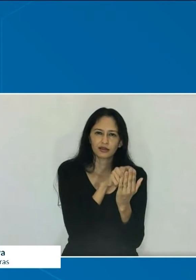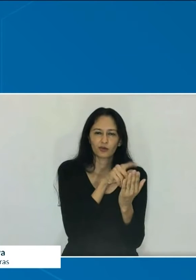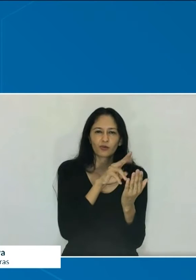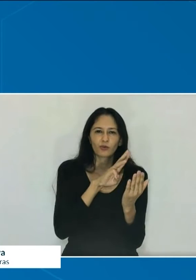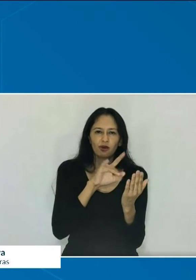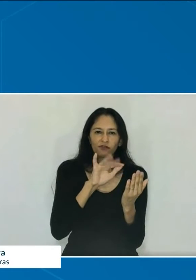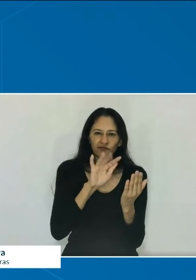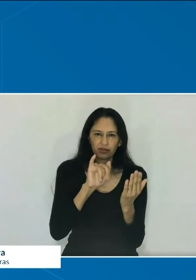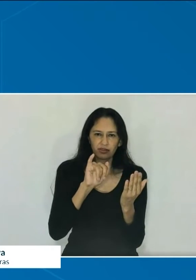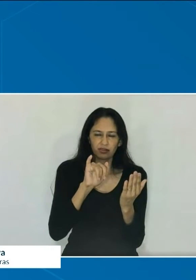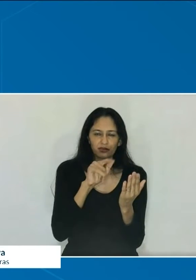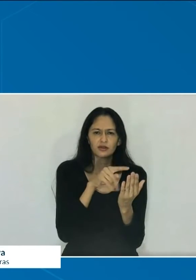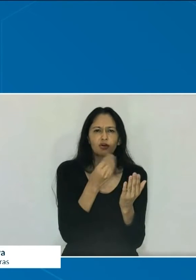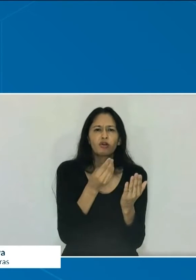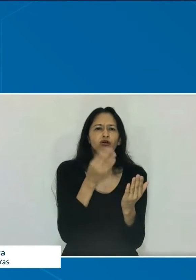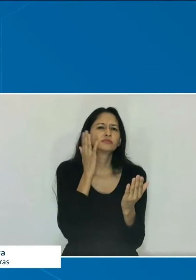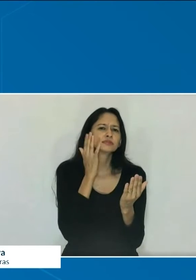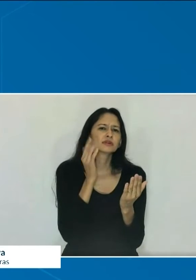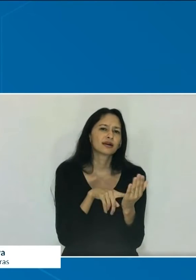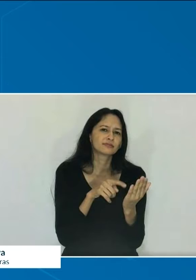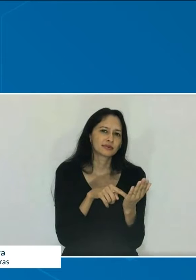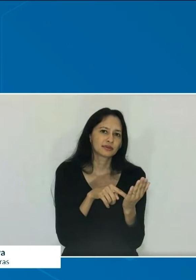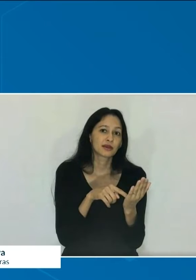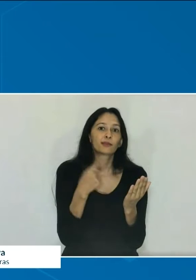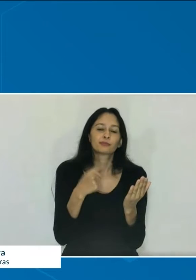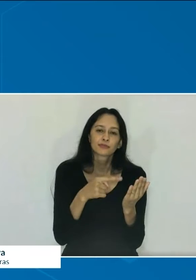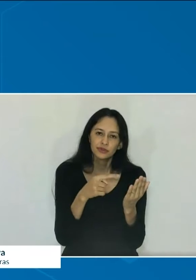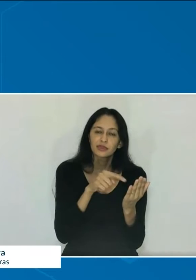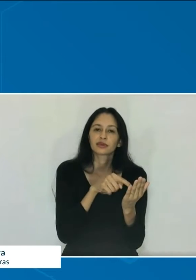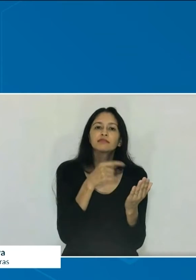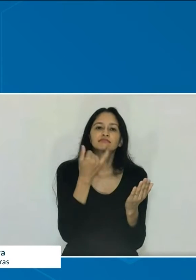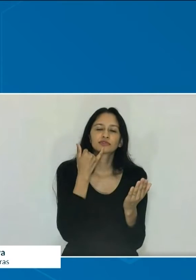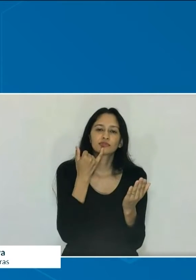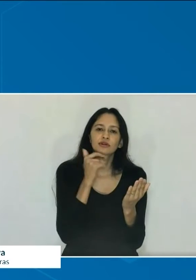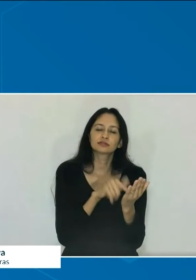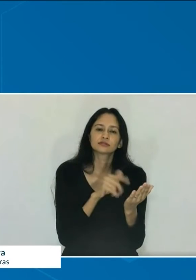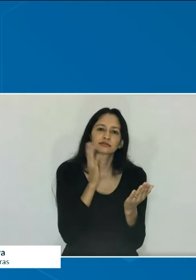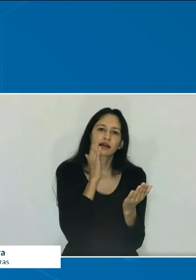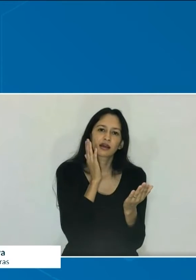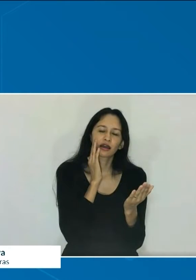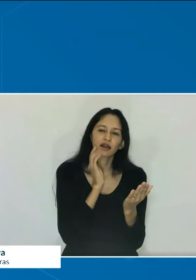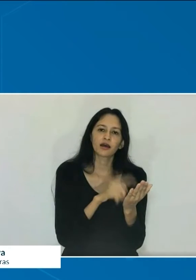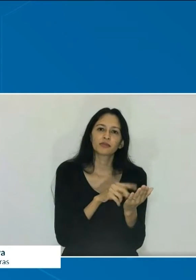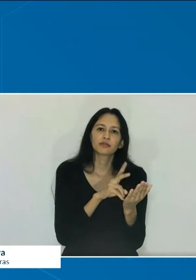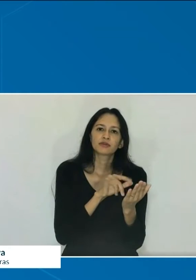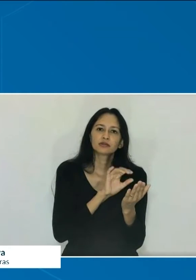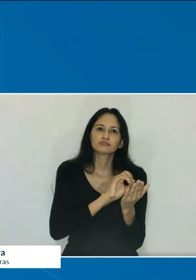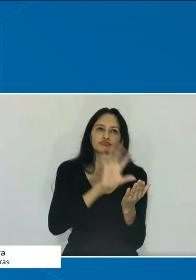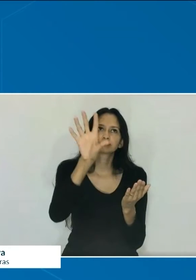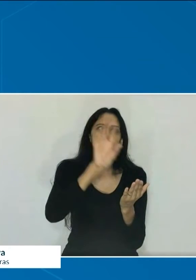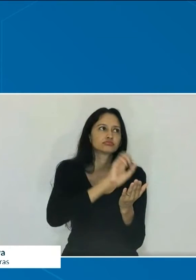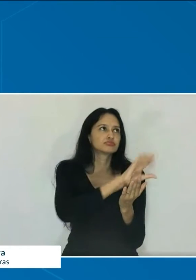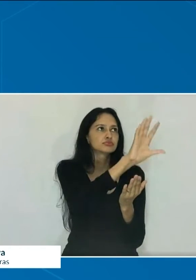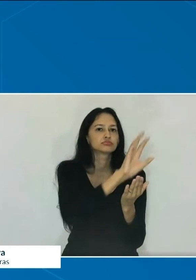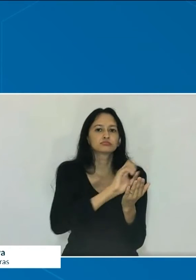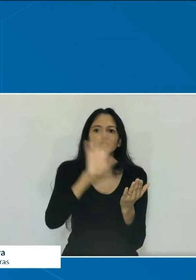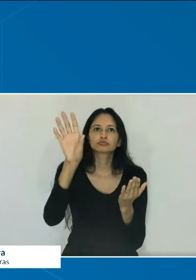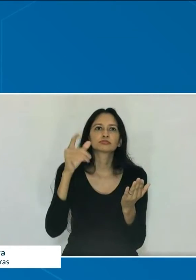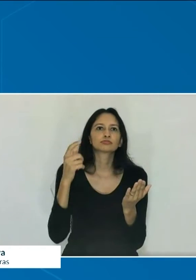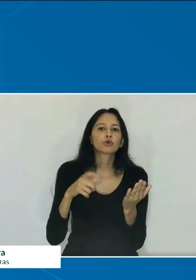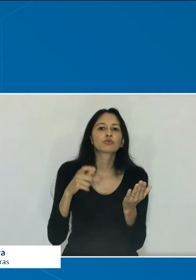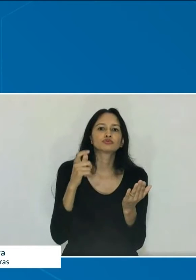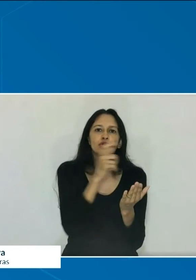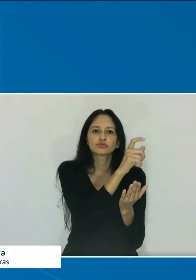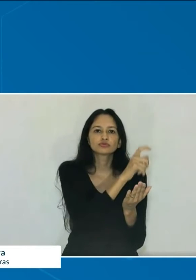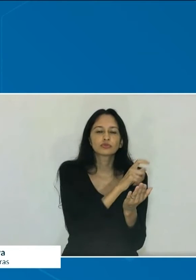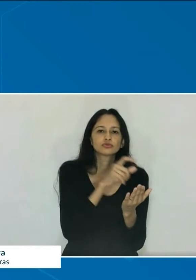seu smartphone sabe isso? É porque toda hora o seu smartphone, seu aparelho, fica mandando sinais, falando, olha, quais são as redes em volta?